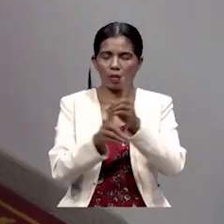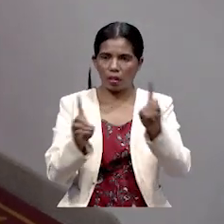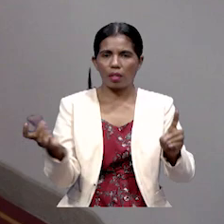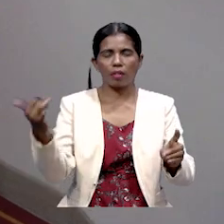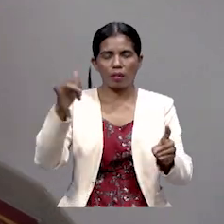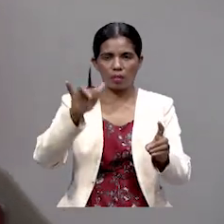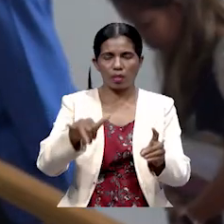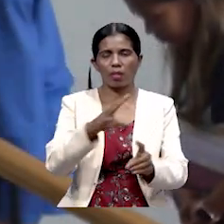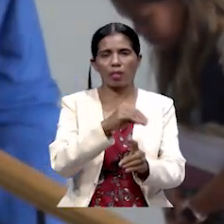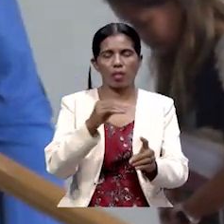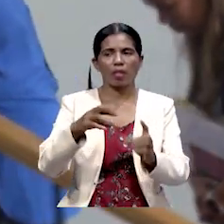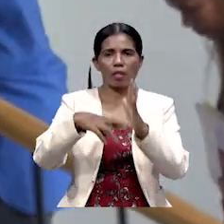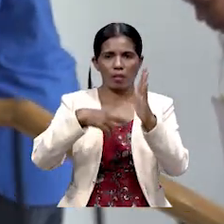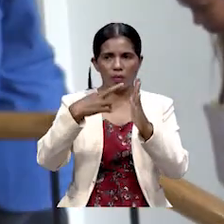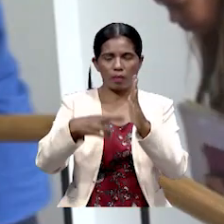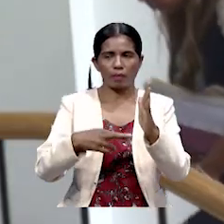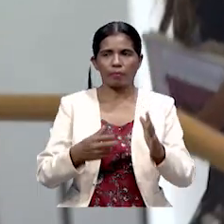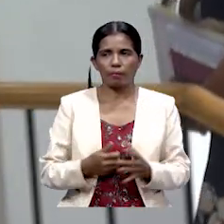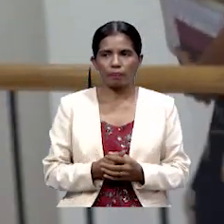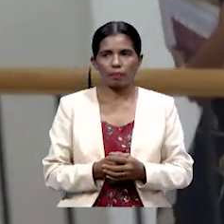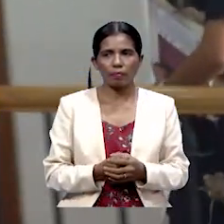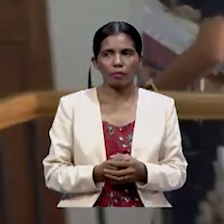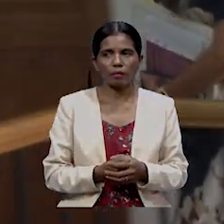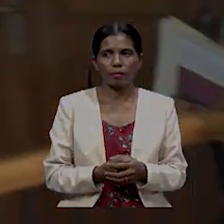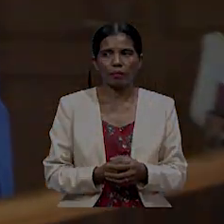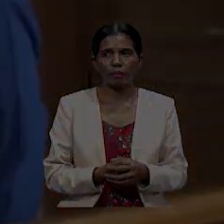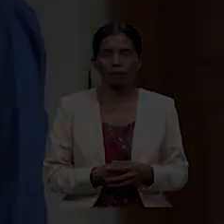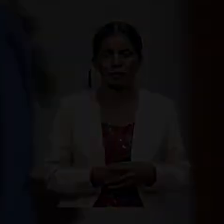Sira, e funcionamento regular. Aderto Ximenes, bem-vindo Ximenes, GMN.